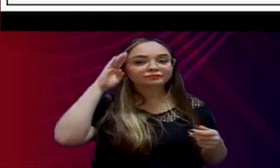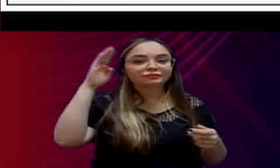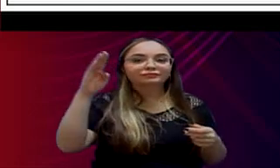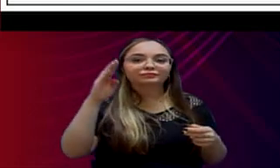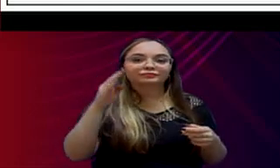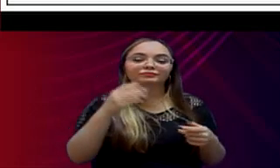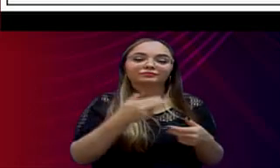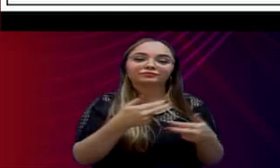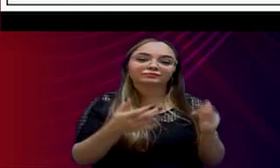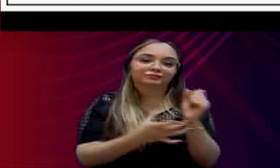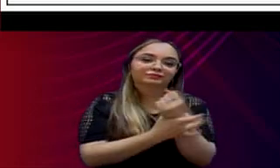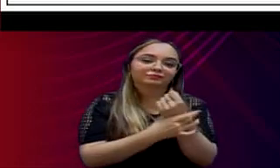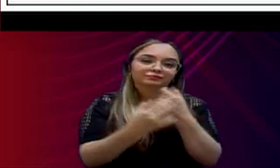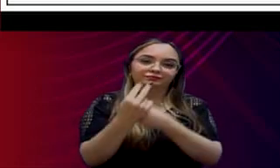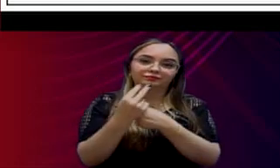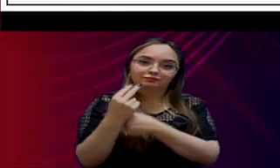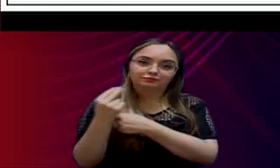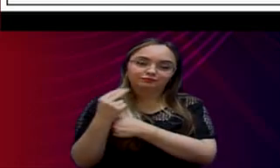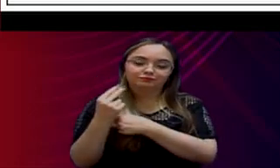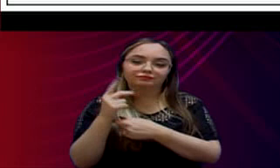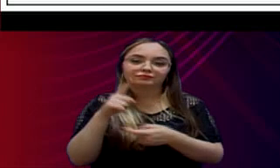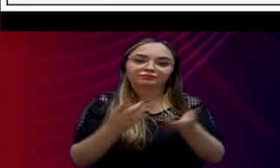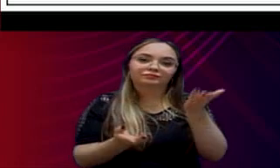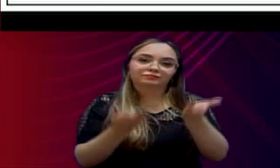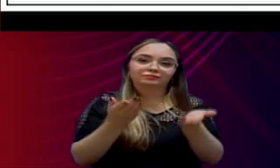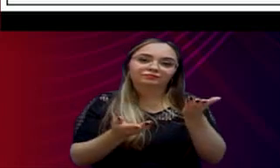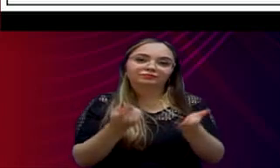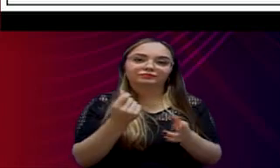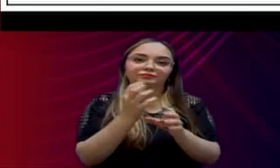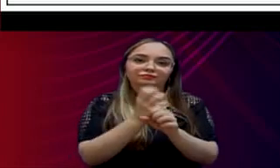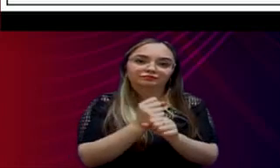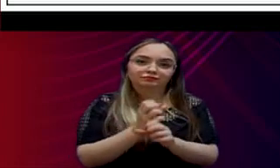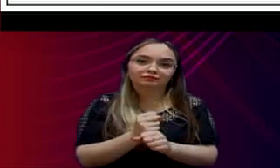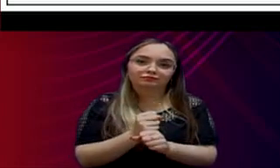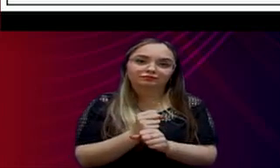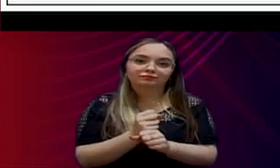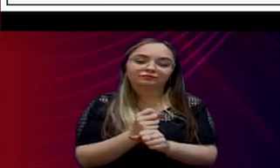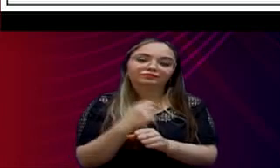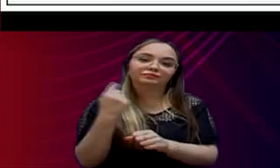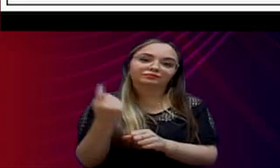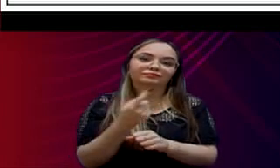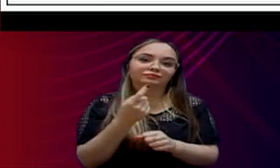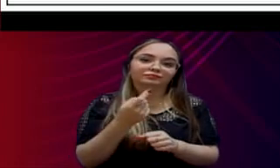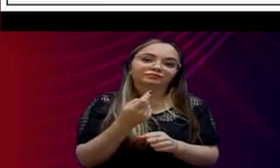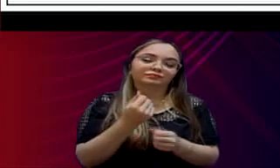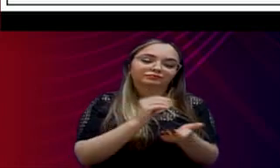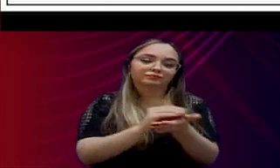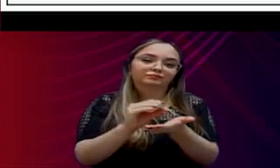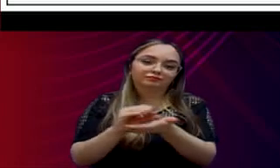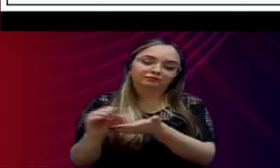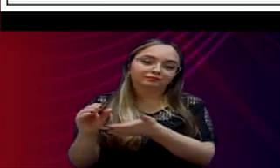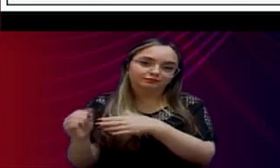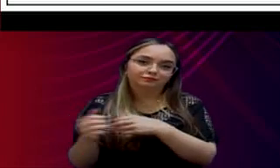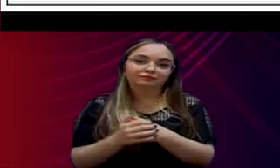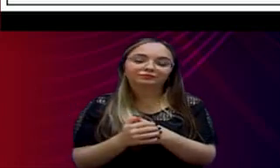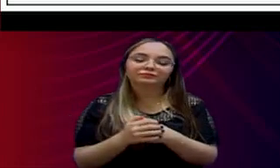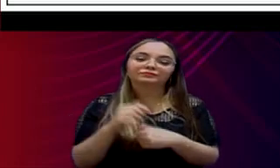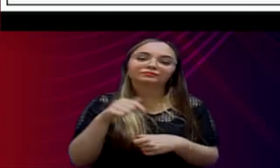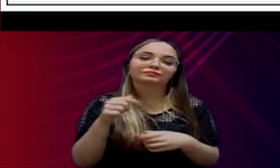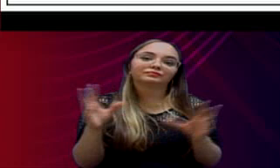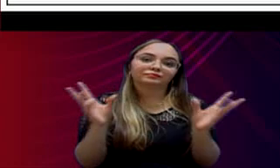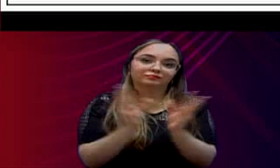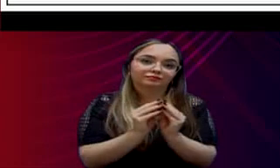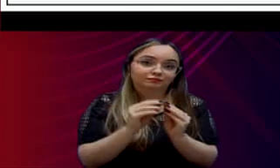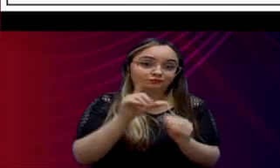as atividades preventivas com a garantia do equilíbrio financeiro através das contribuições dos rendimento das aplicações financeiras aqui eu